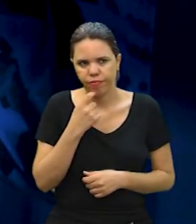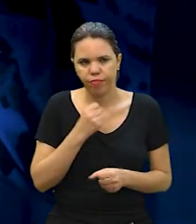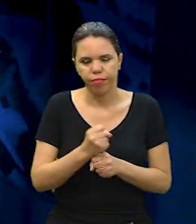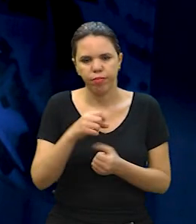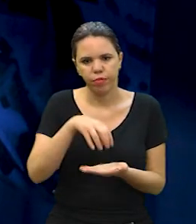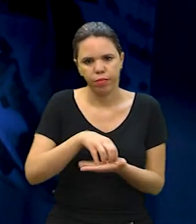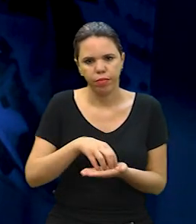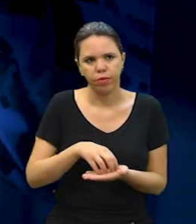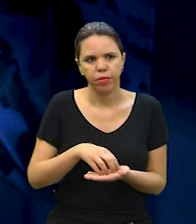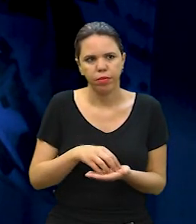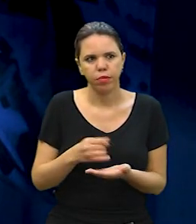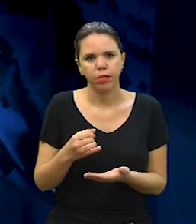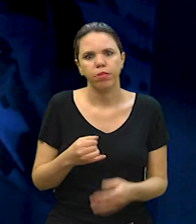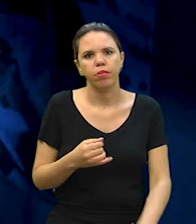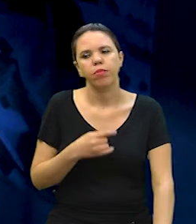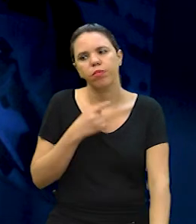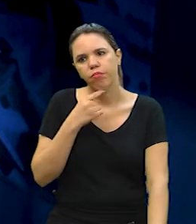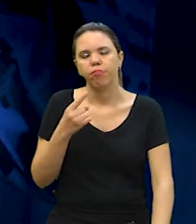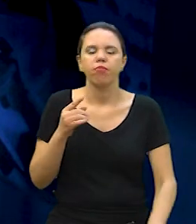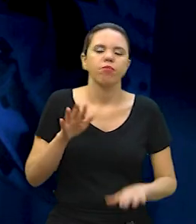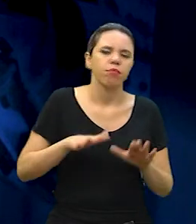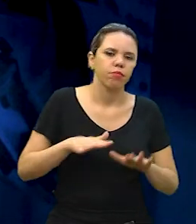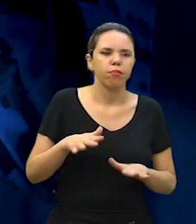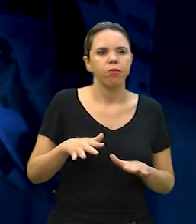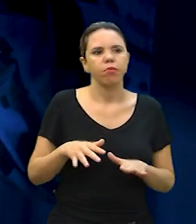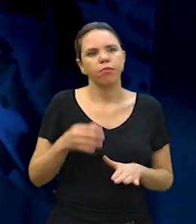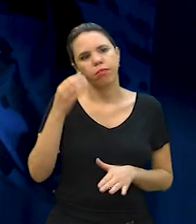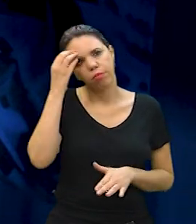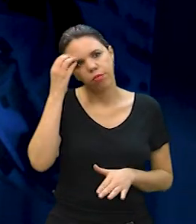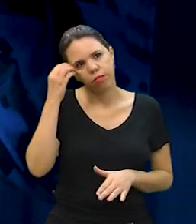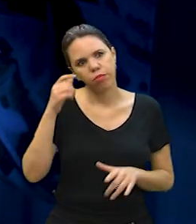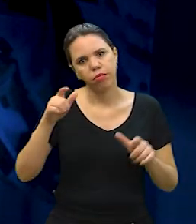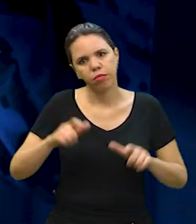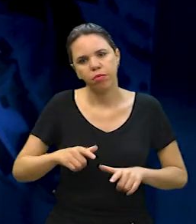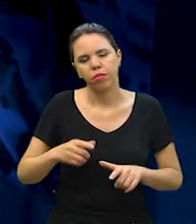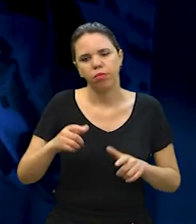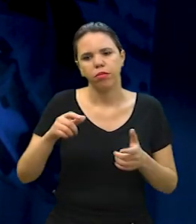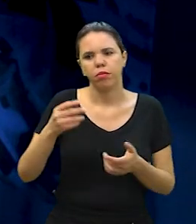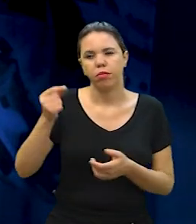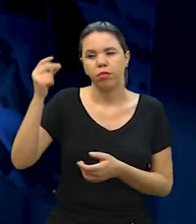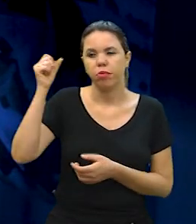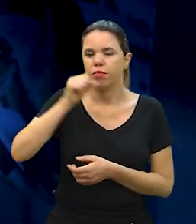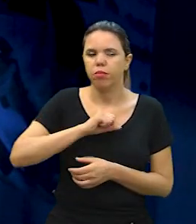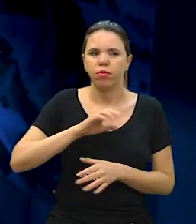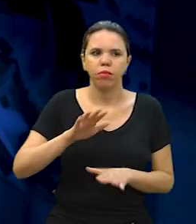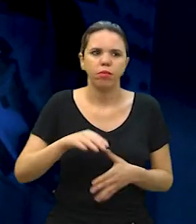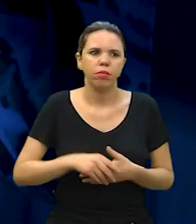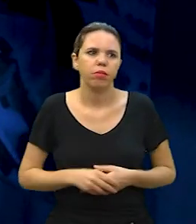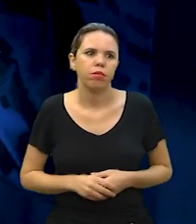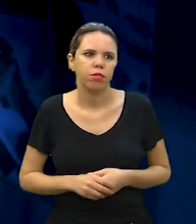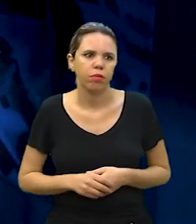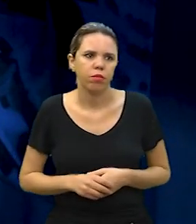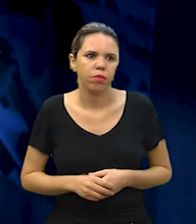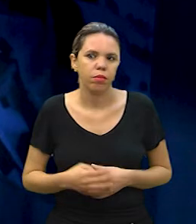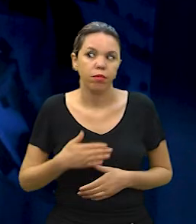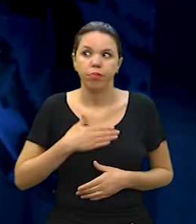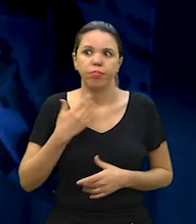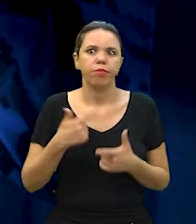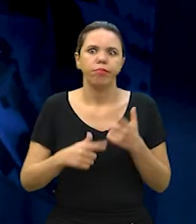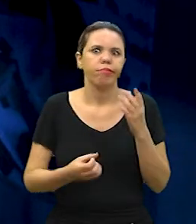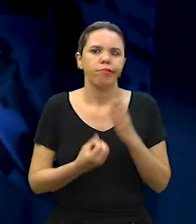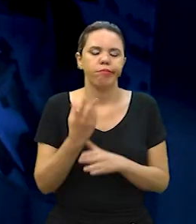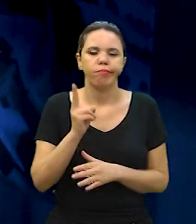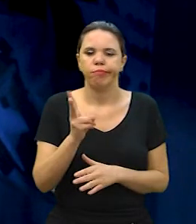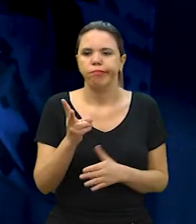Só que a reforma do ponto é sempre uma incógnita, ainda mais quando se trata de um imóvel bastante antigo, que